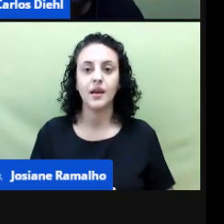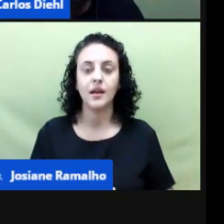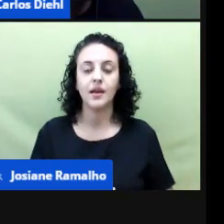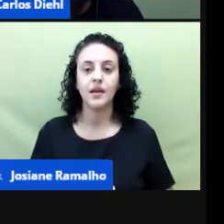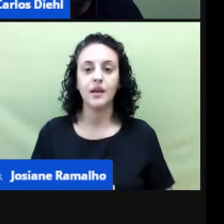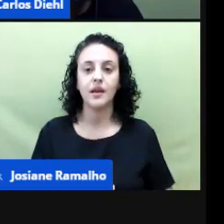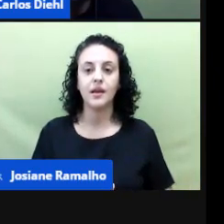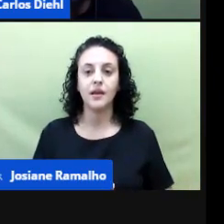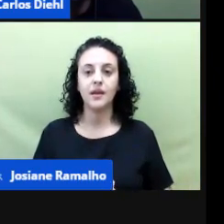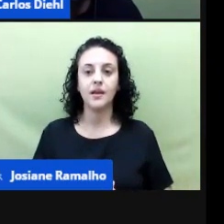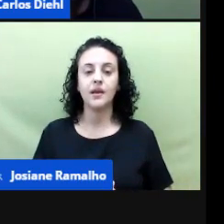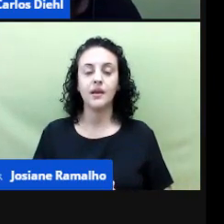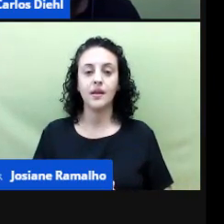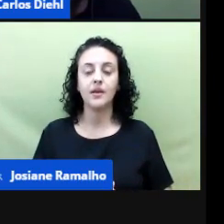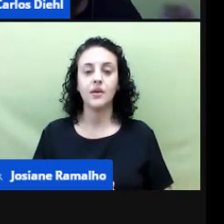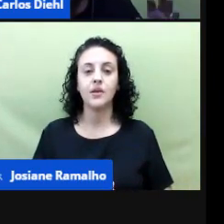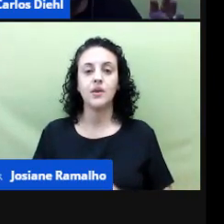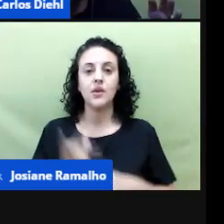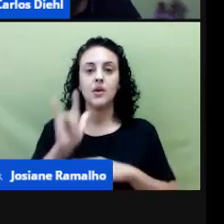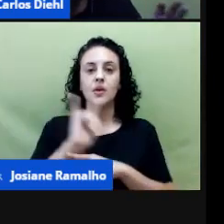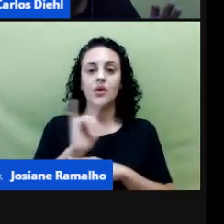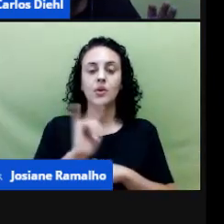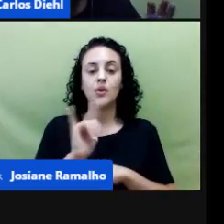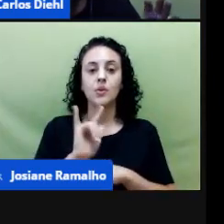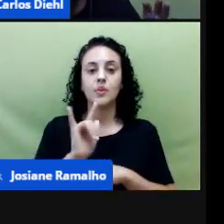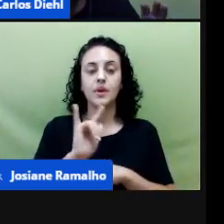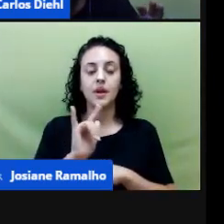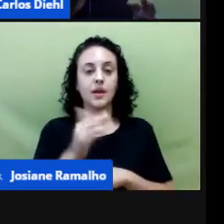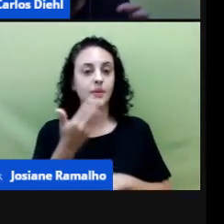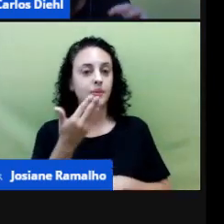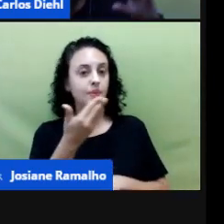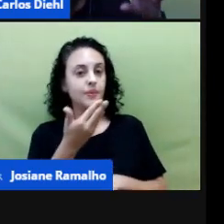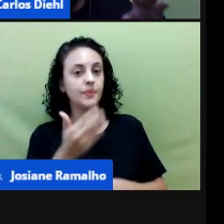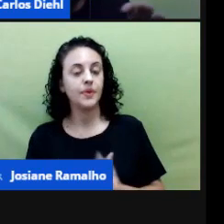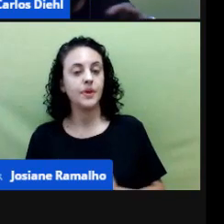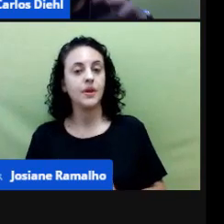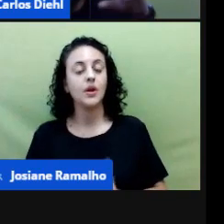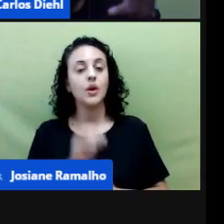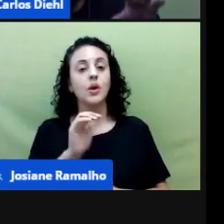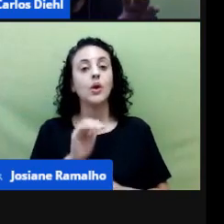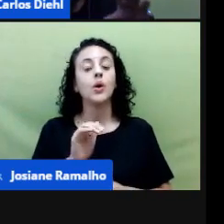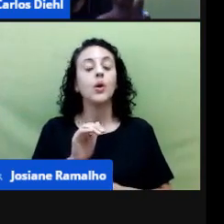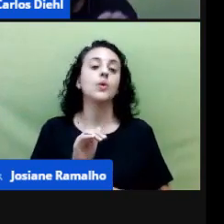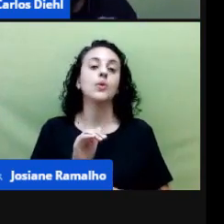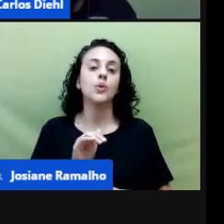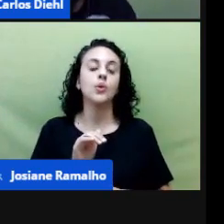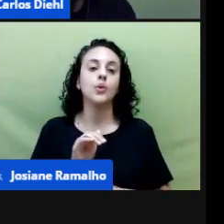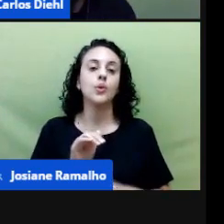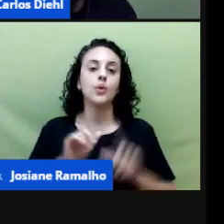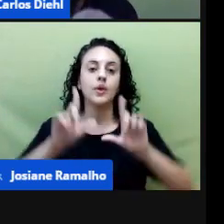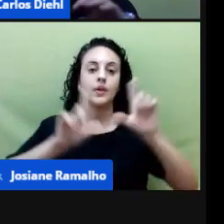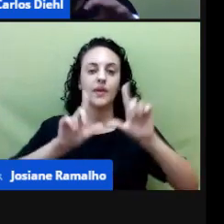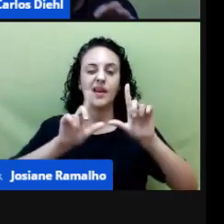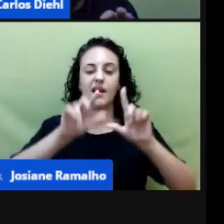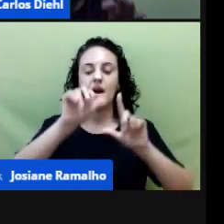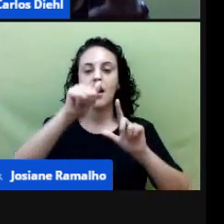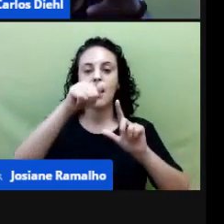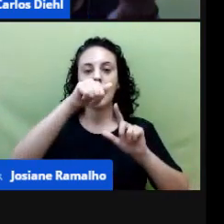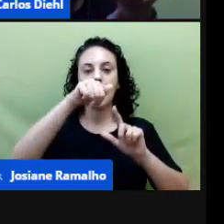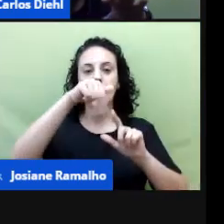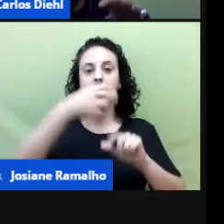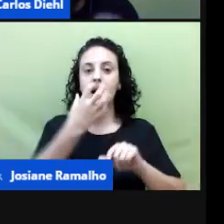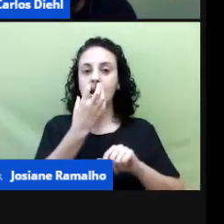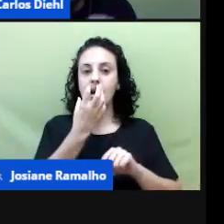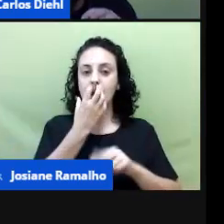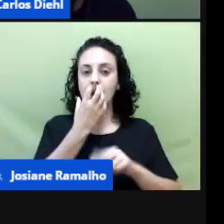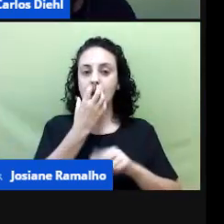seguir, o documentário Aranhas, que é do Animal Planet. Ele é basicamente feito em cima de narração